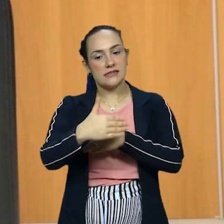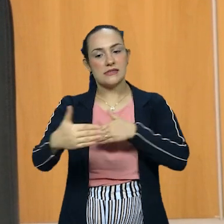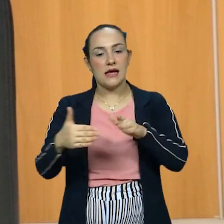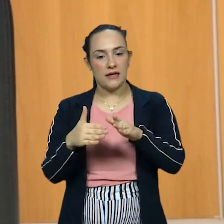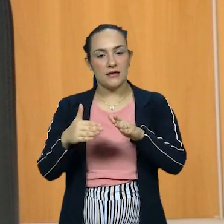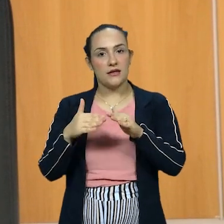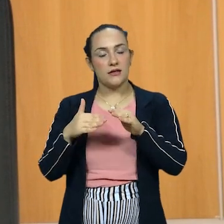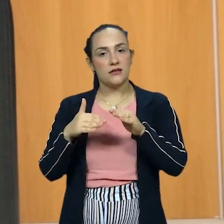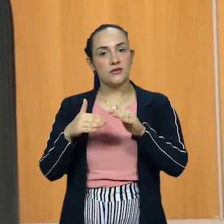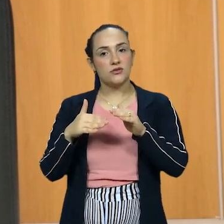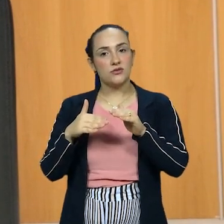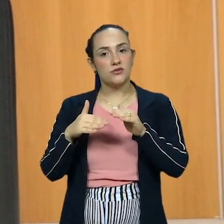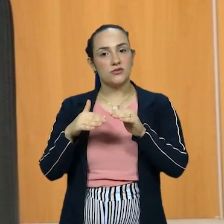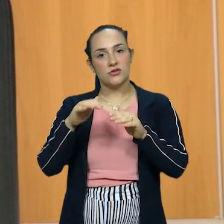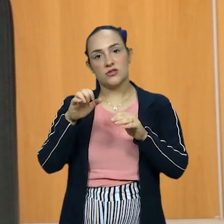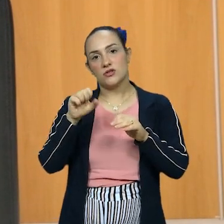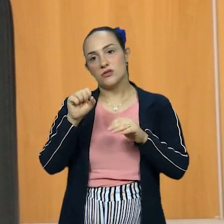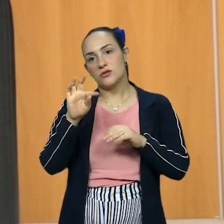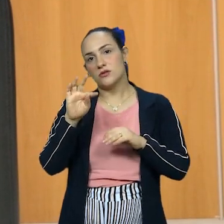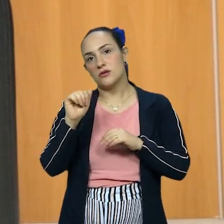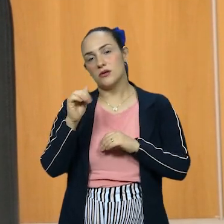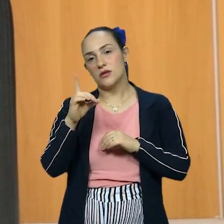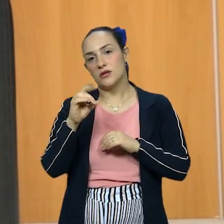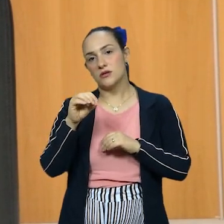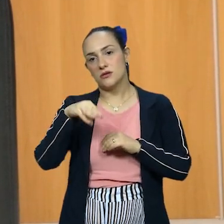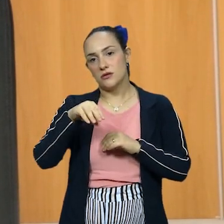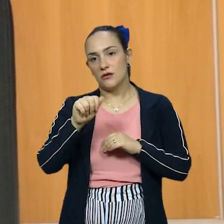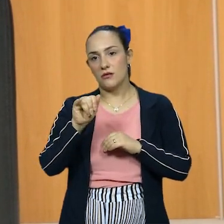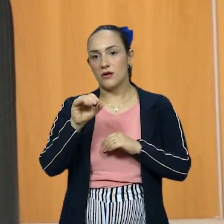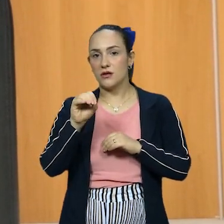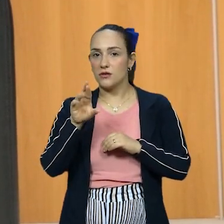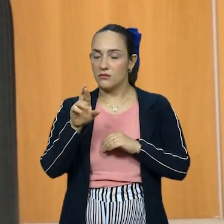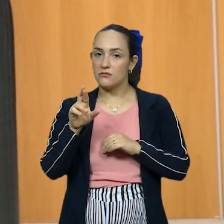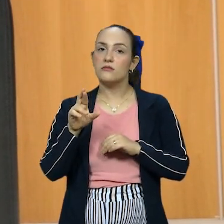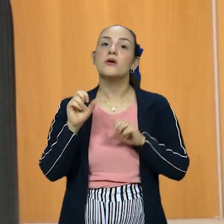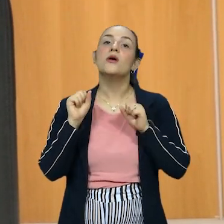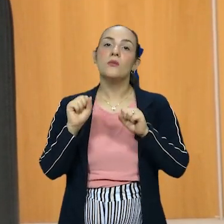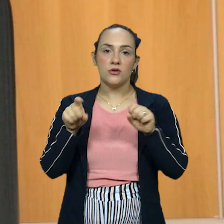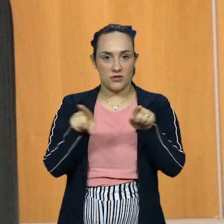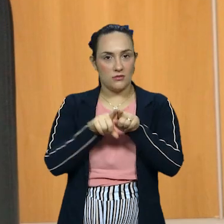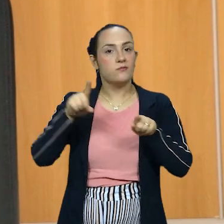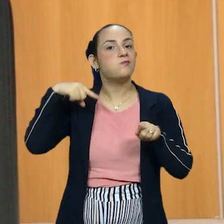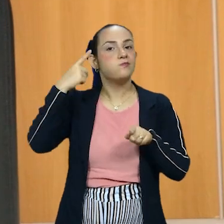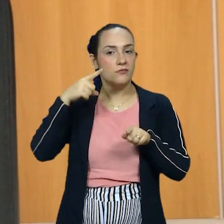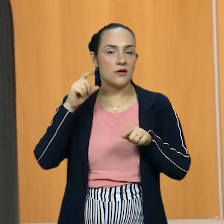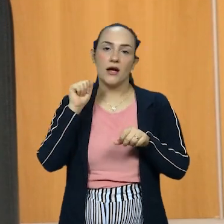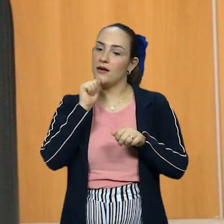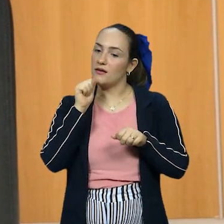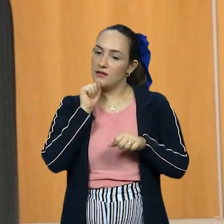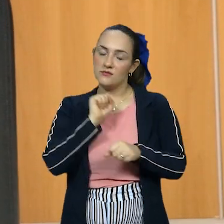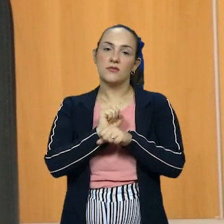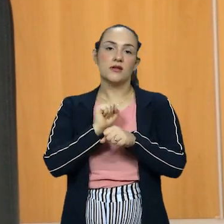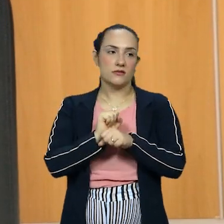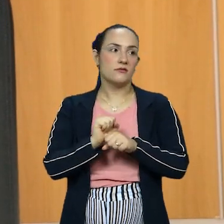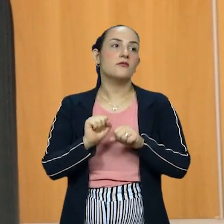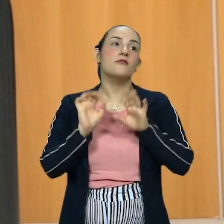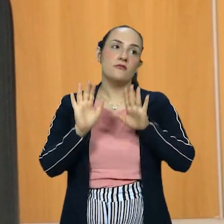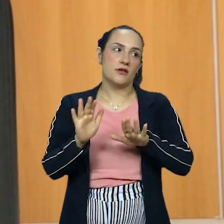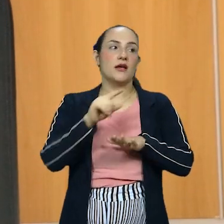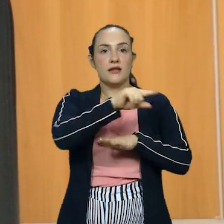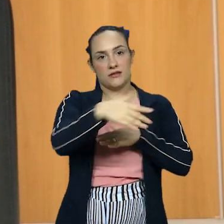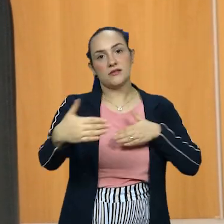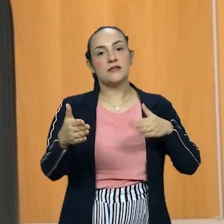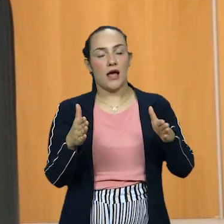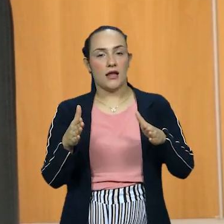ela é a sala também de Estado-Maior. Então, além dos militares, excepcionalmente nós recebemos também os advogados, que cometem crime que ainda estão